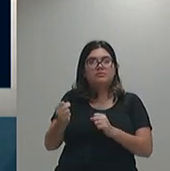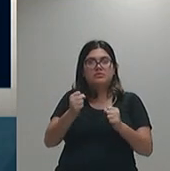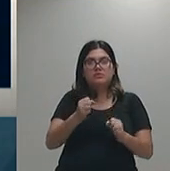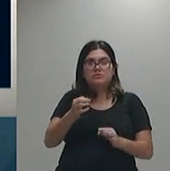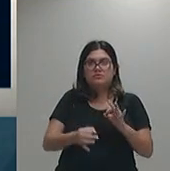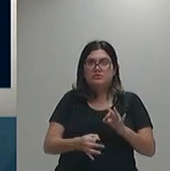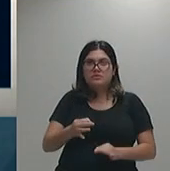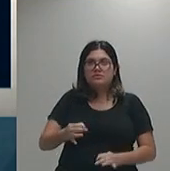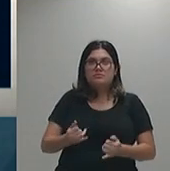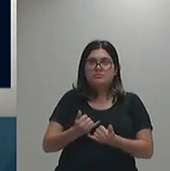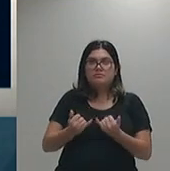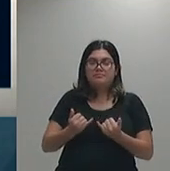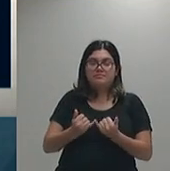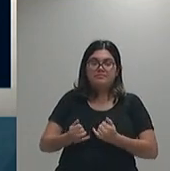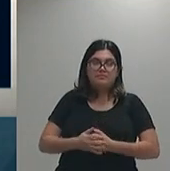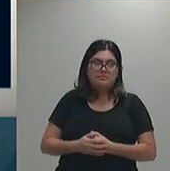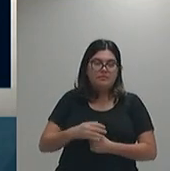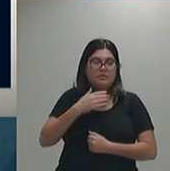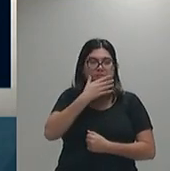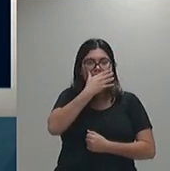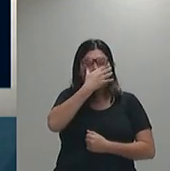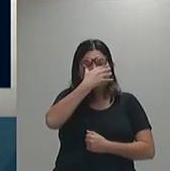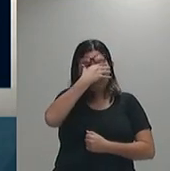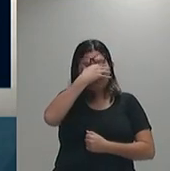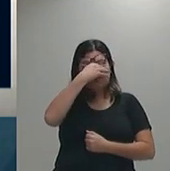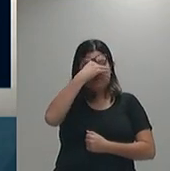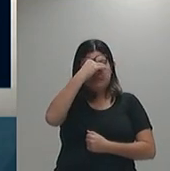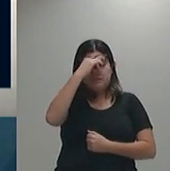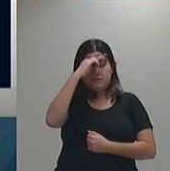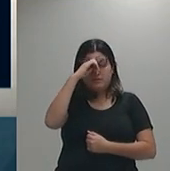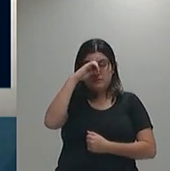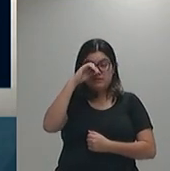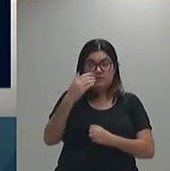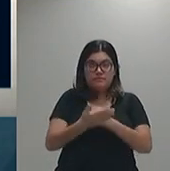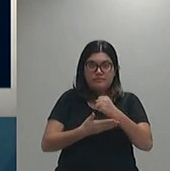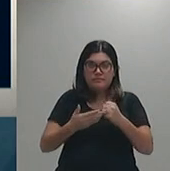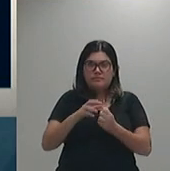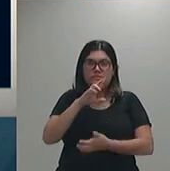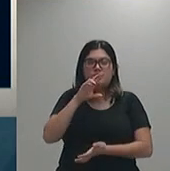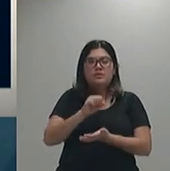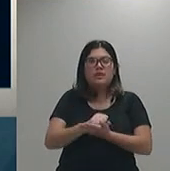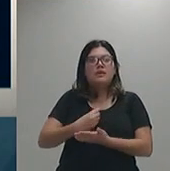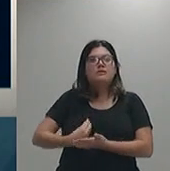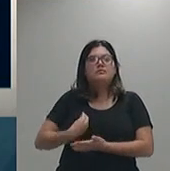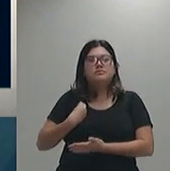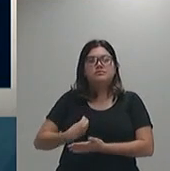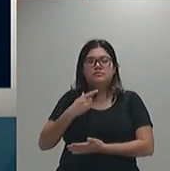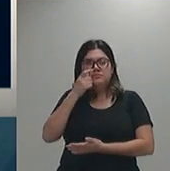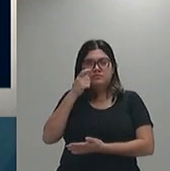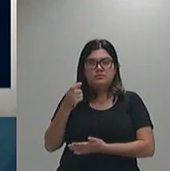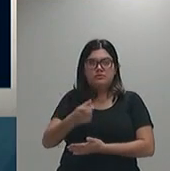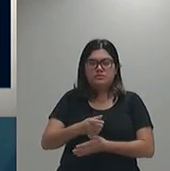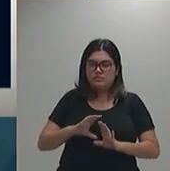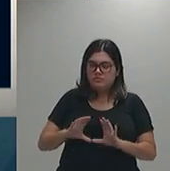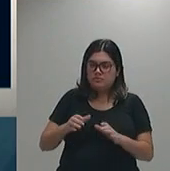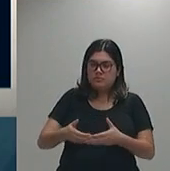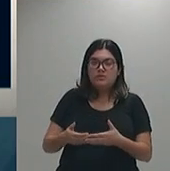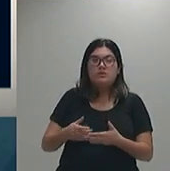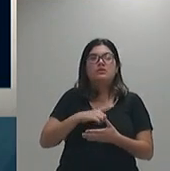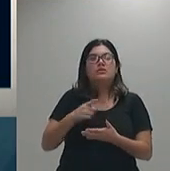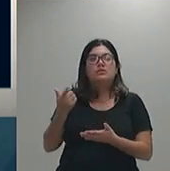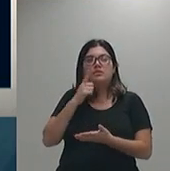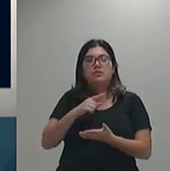força e sem embargo desta afirmação é Preciso registrar que o presente conflito de competência não se refere como sugere os